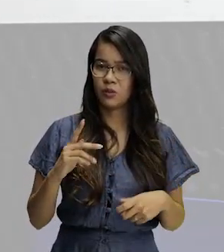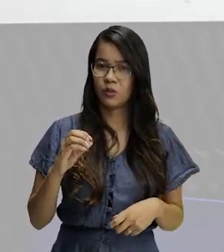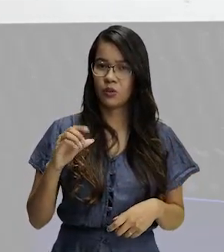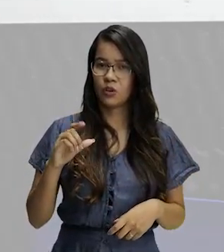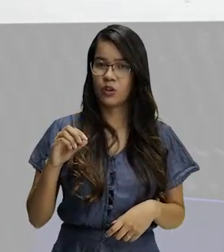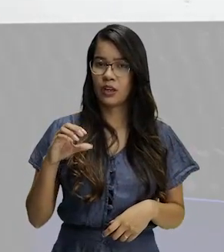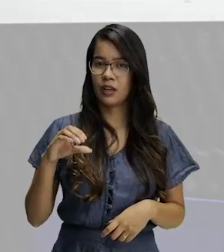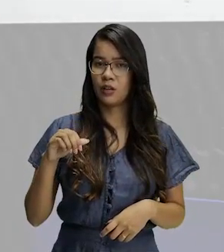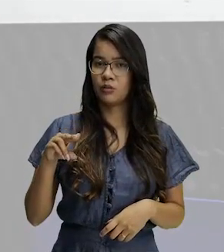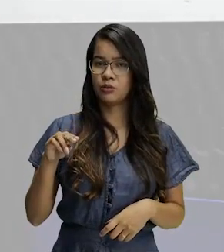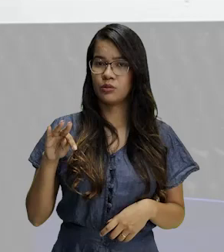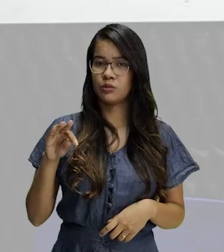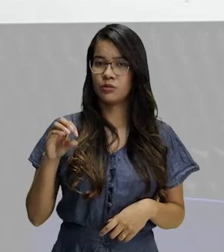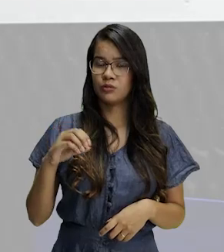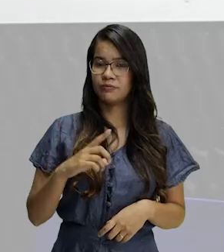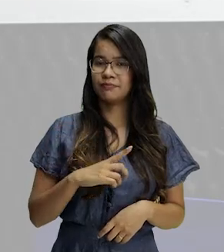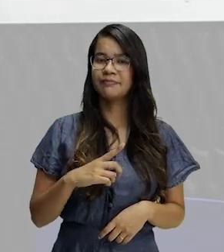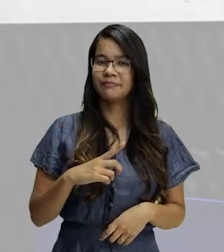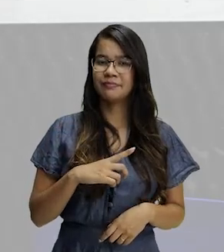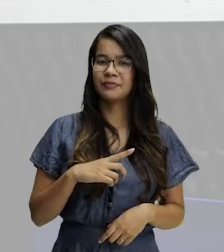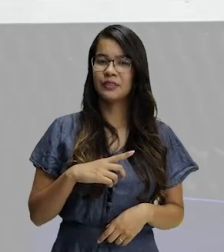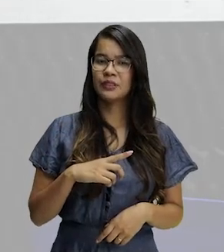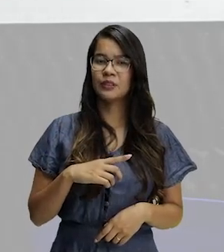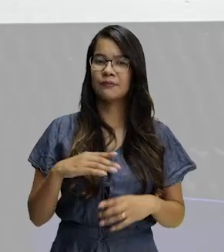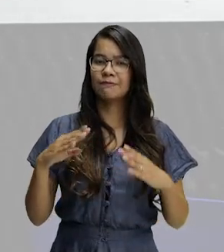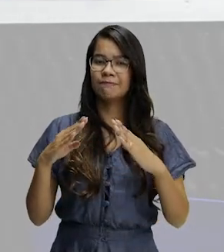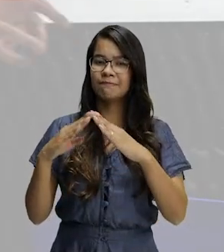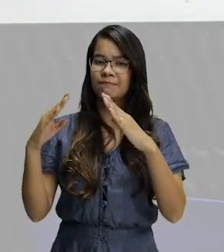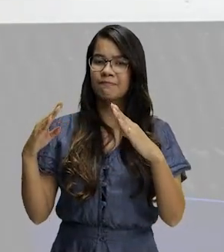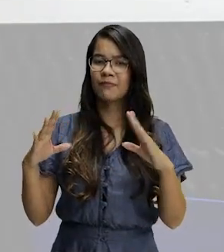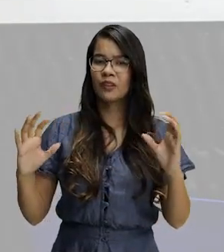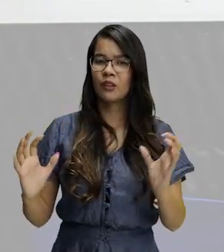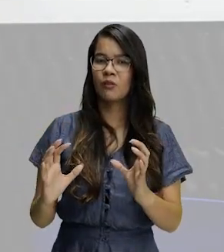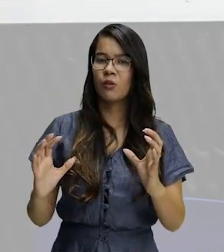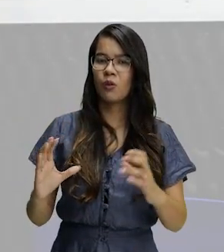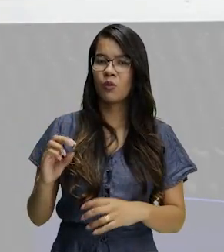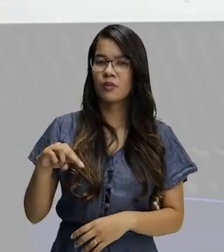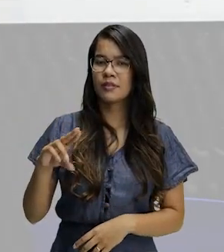existe. Os campos de concentração existem.